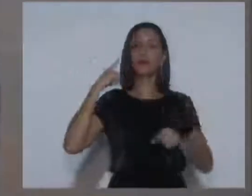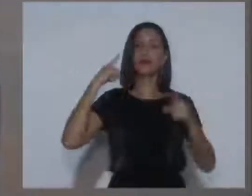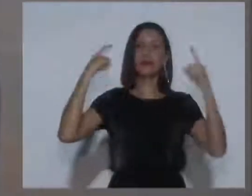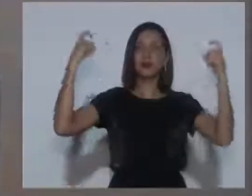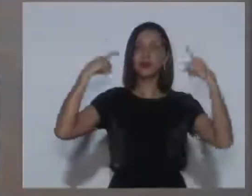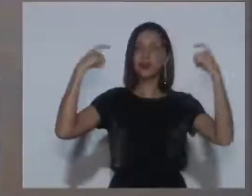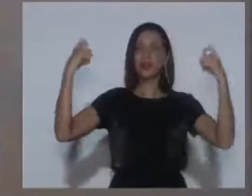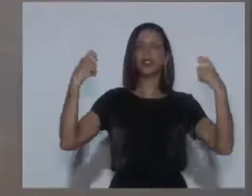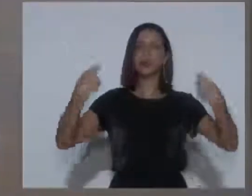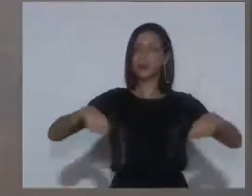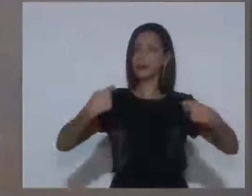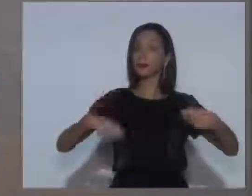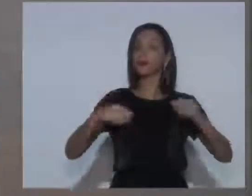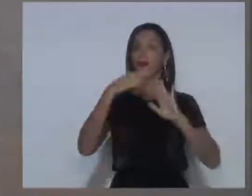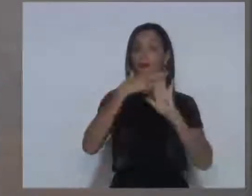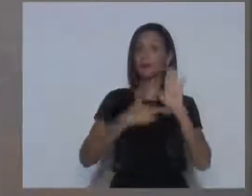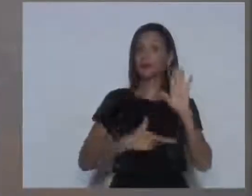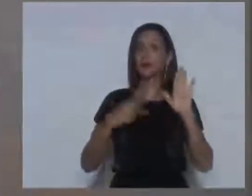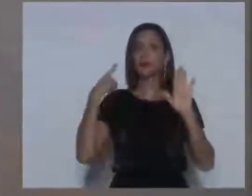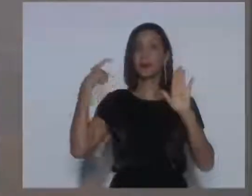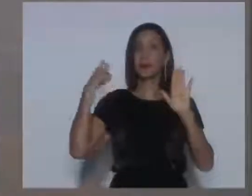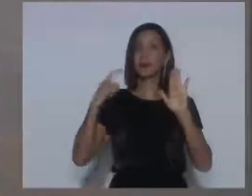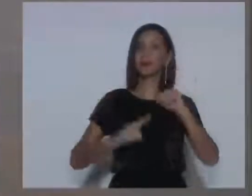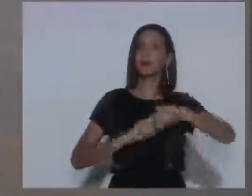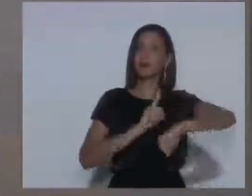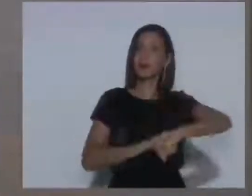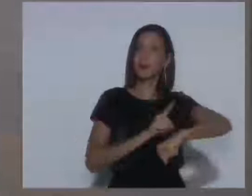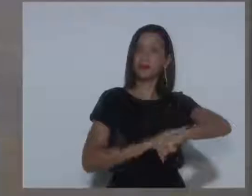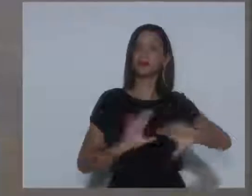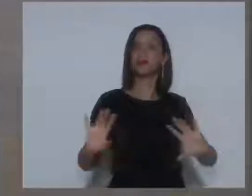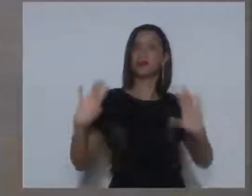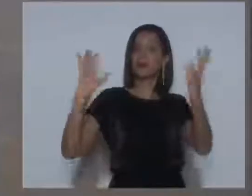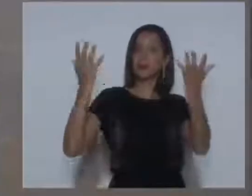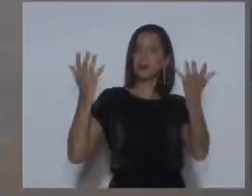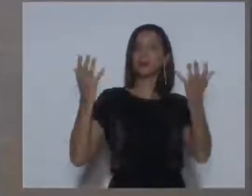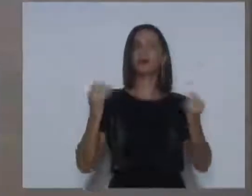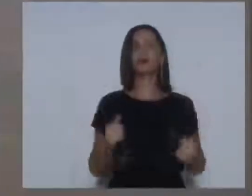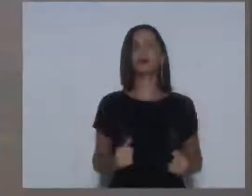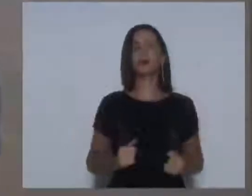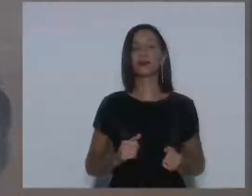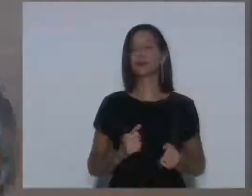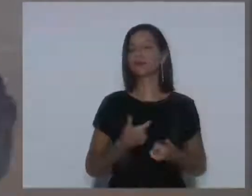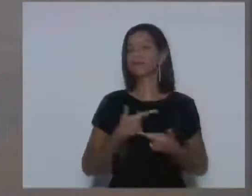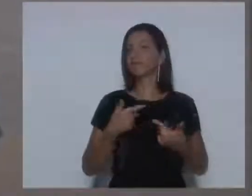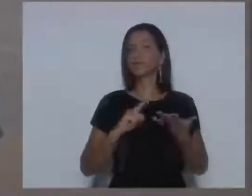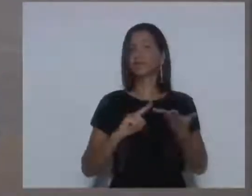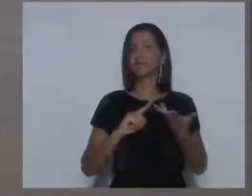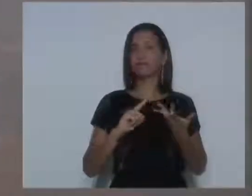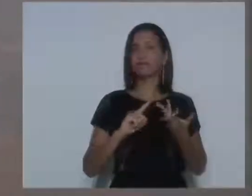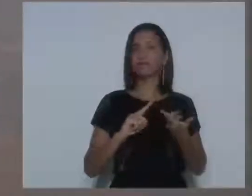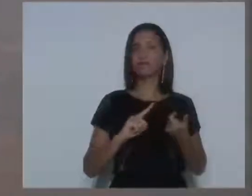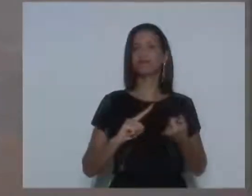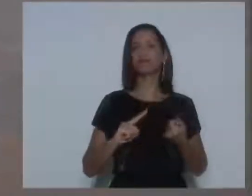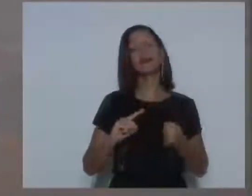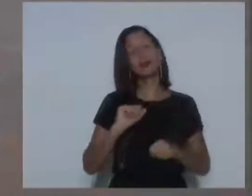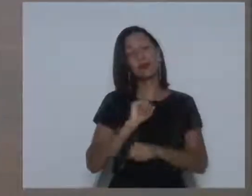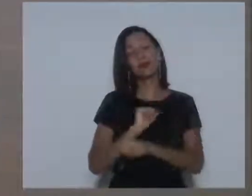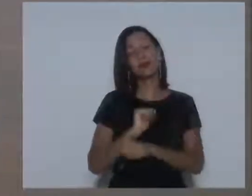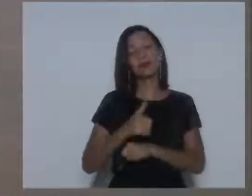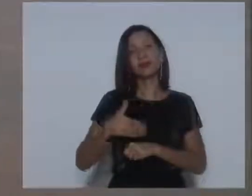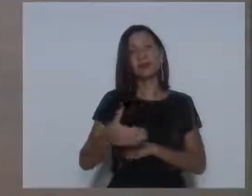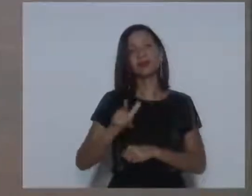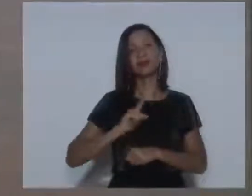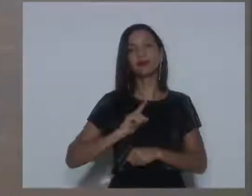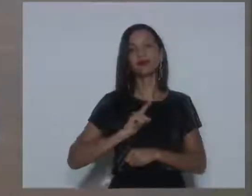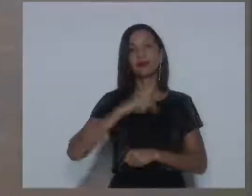de que é preciso regular o barulho, o horário, né, o tom, etc., etc. Então, espero também que o